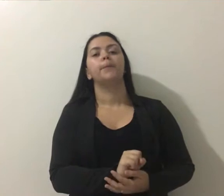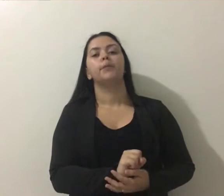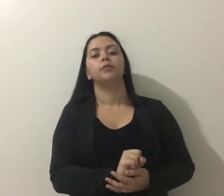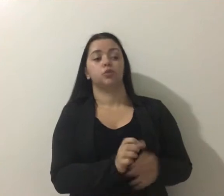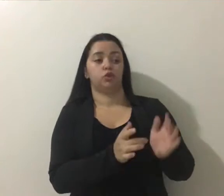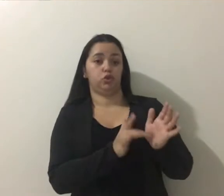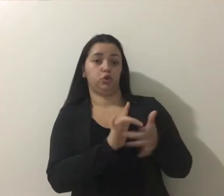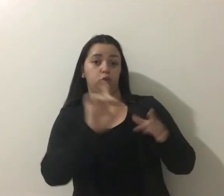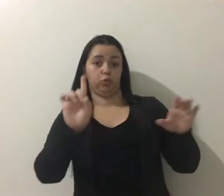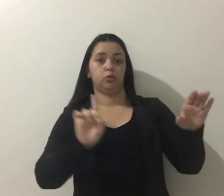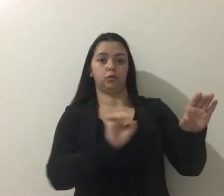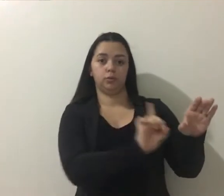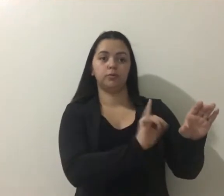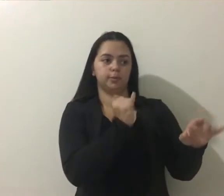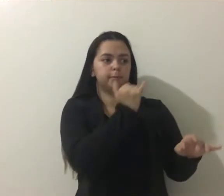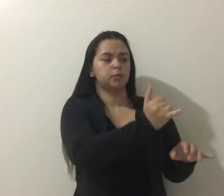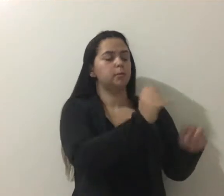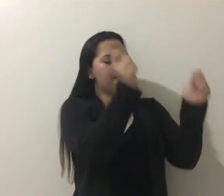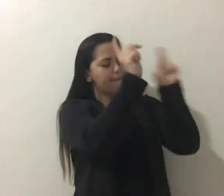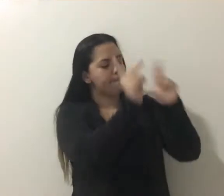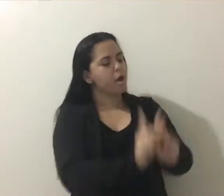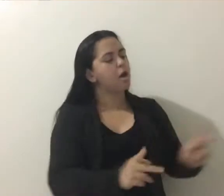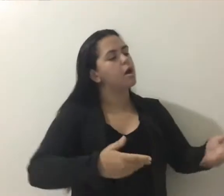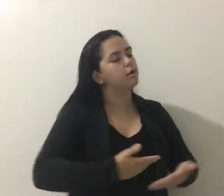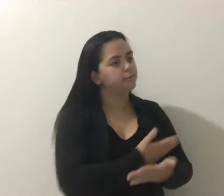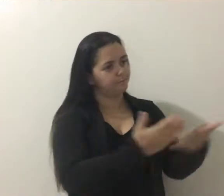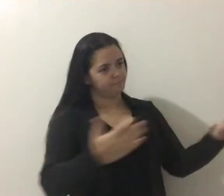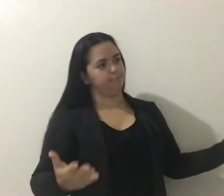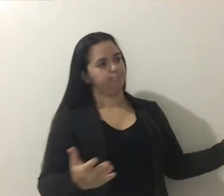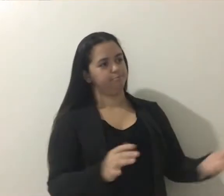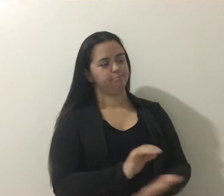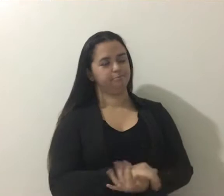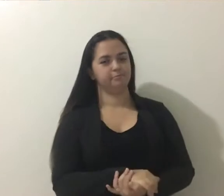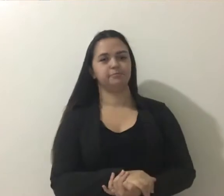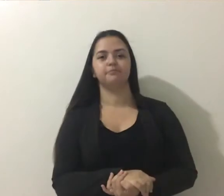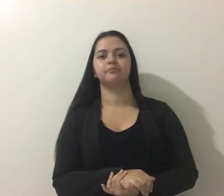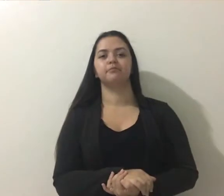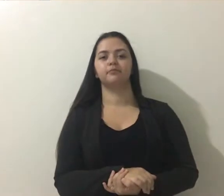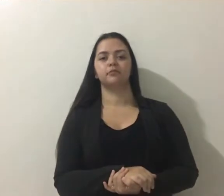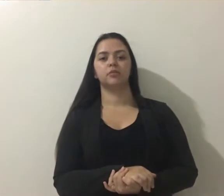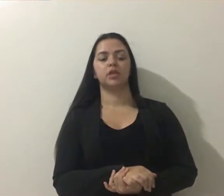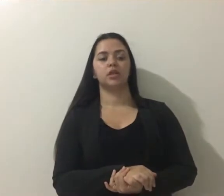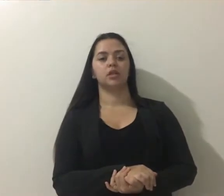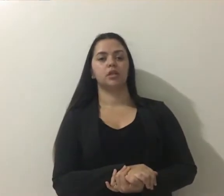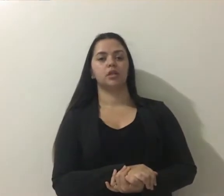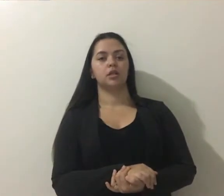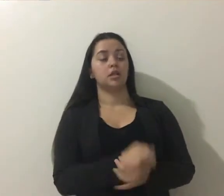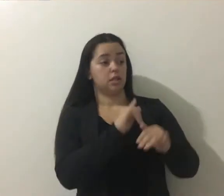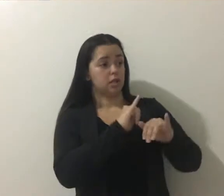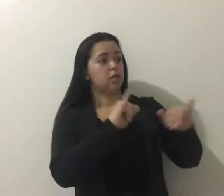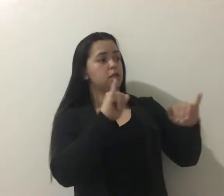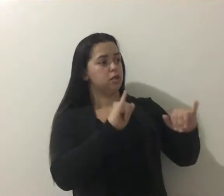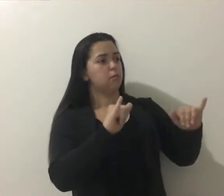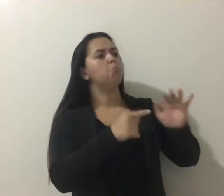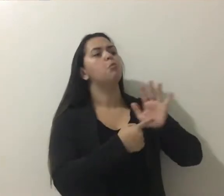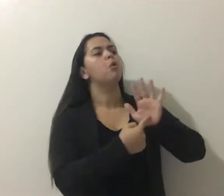que a paz esteja com vocês. E dizendo isso, lhes